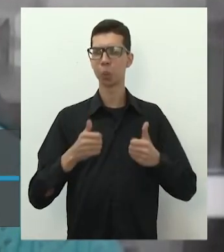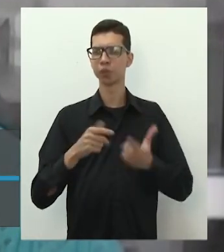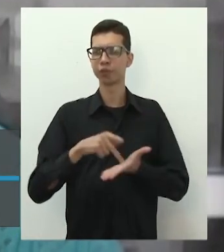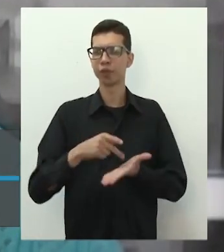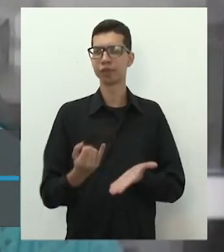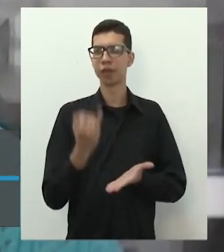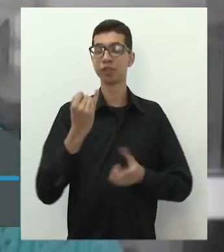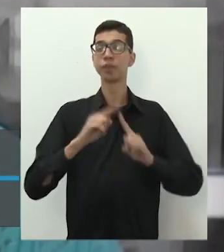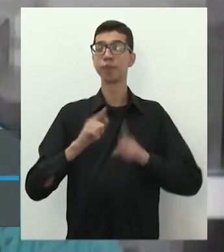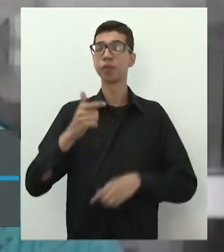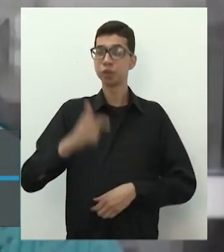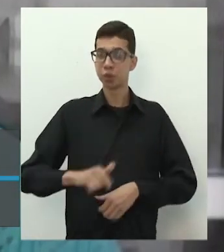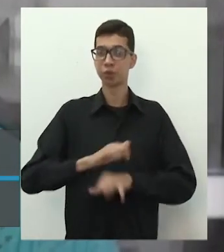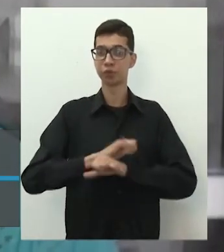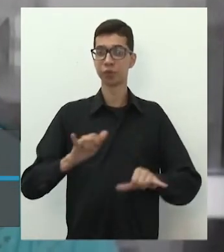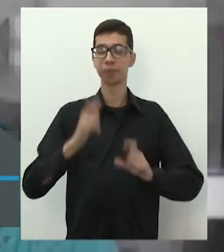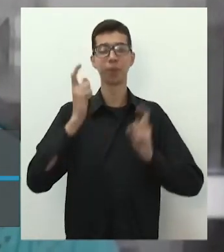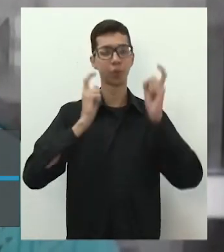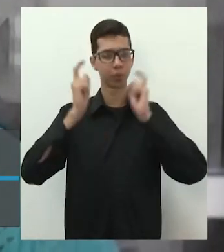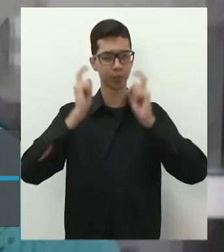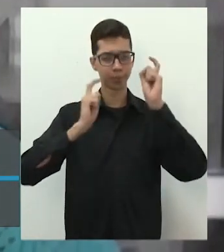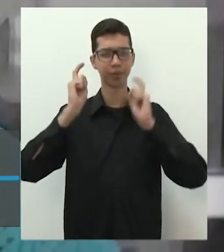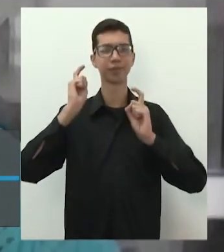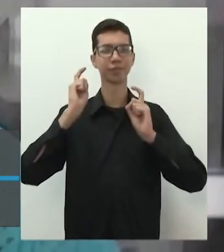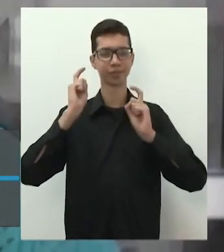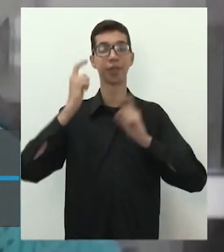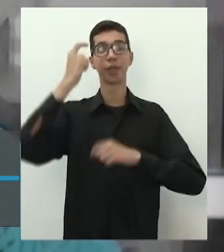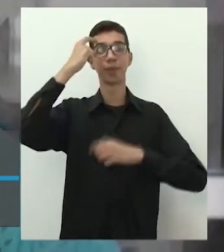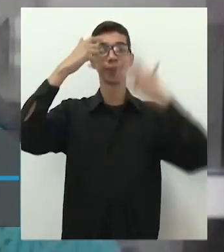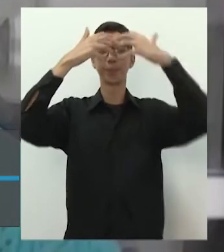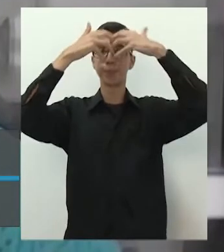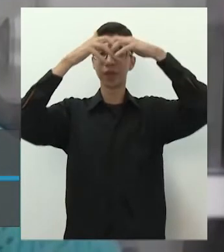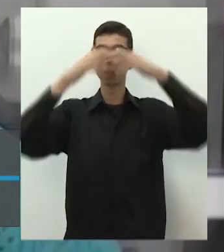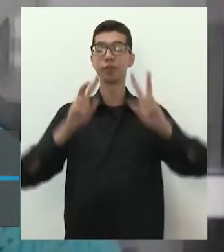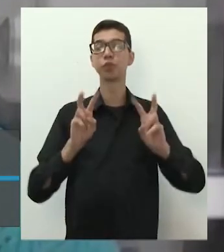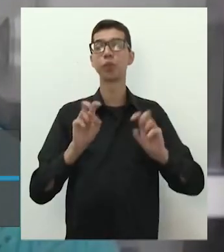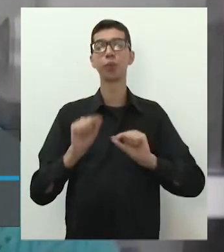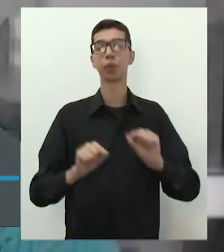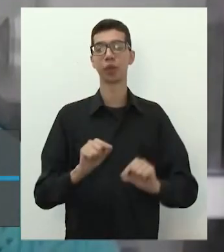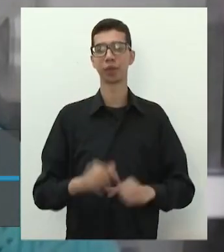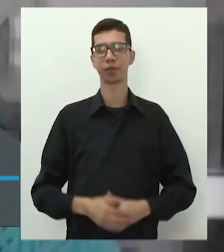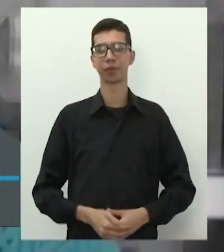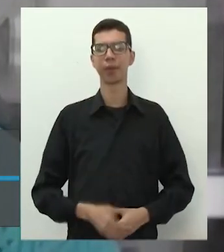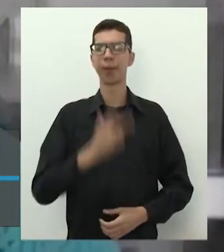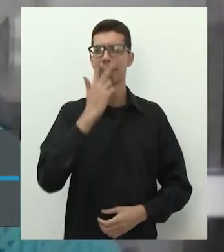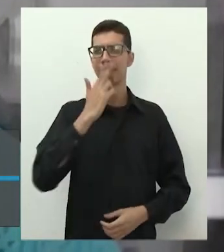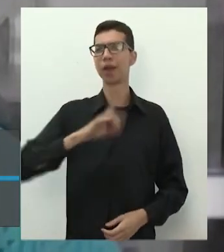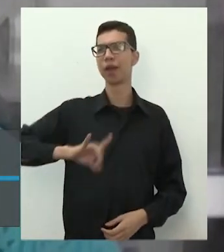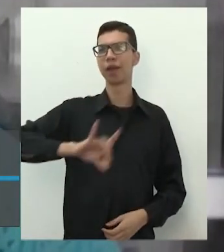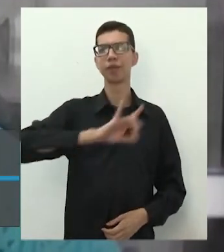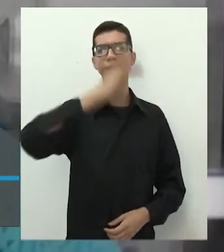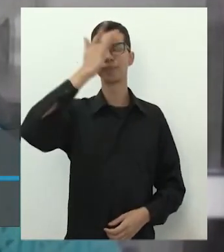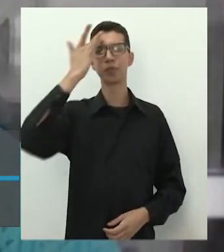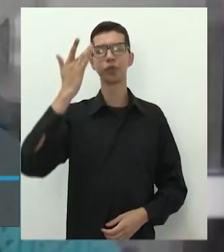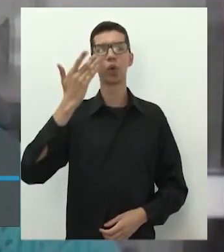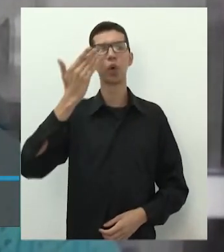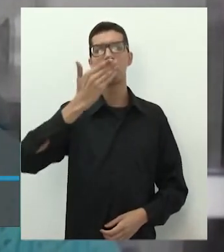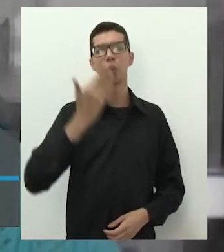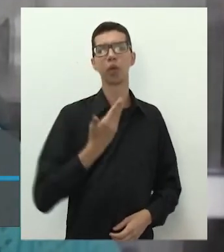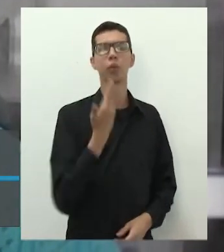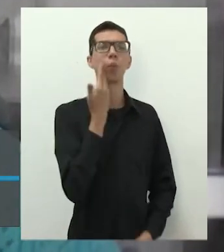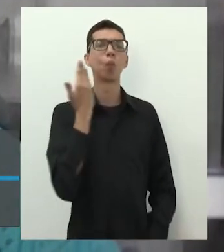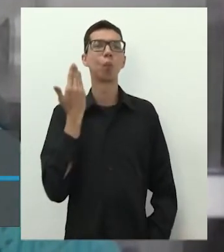ótima sugestão. Sim, vários professores colocaram isso também. A professora Luciana falou que ela está